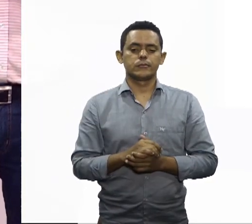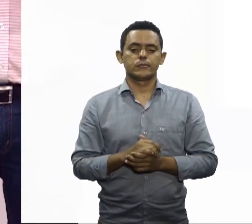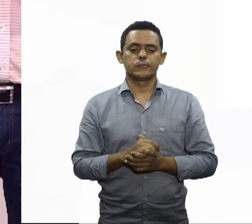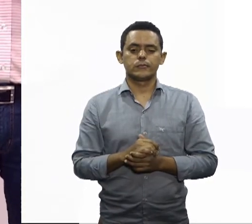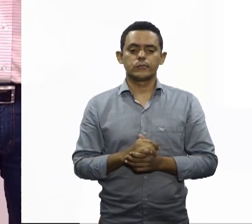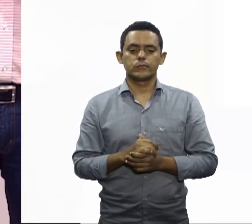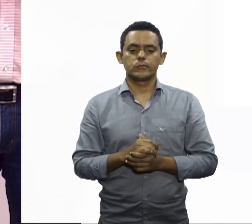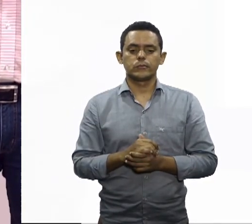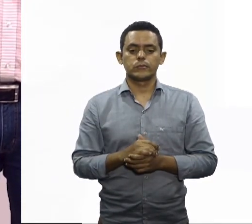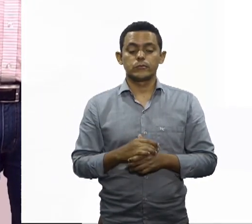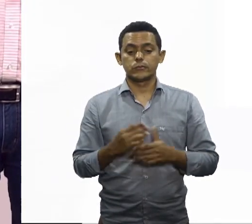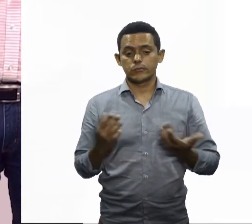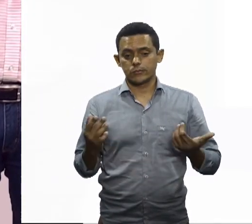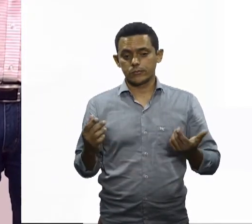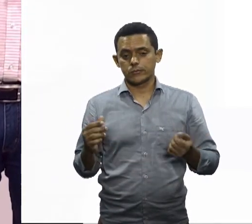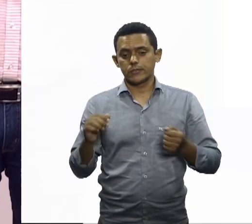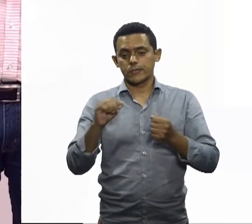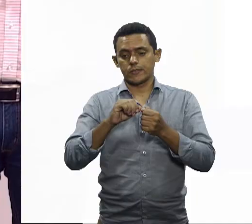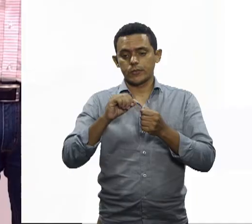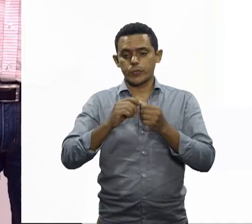1.000. Então, vou pegar